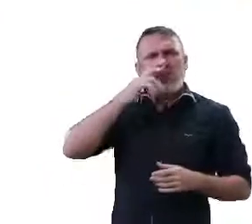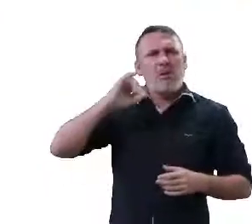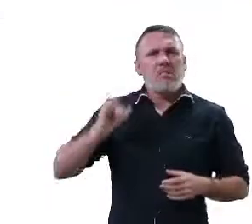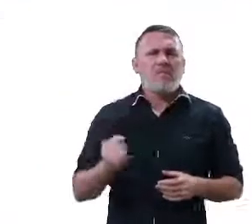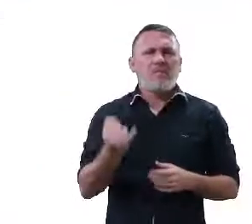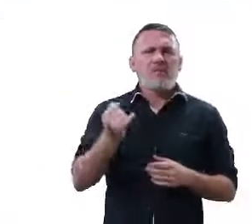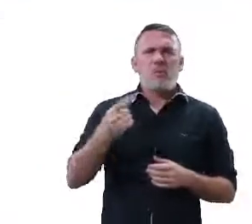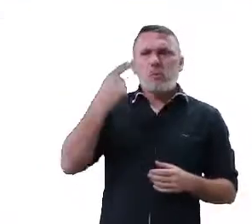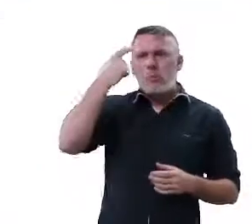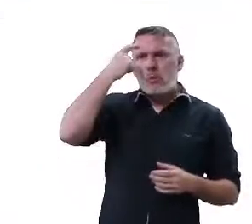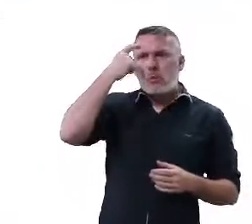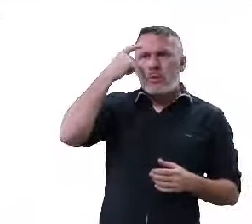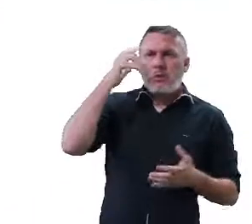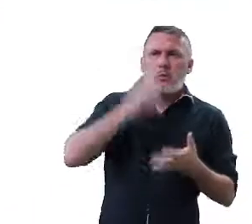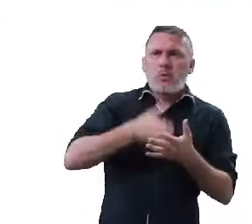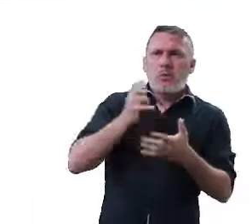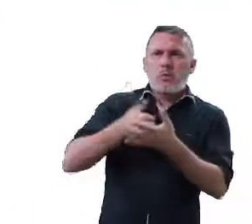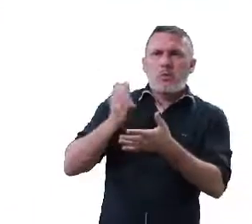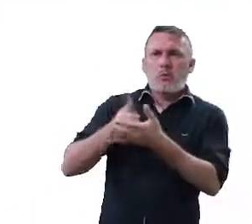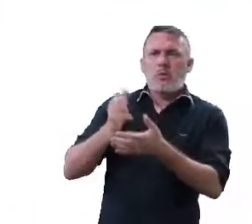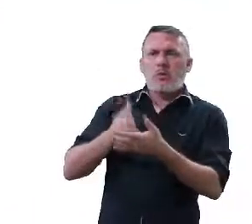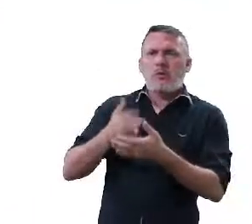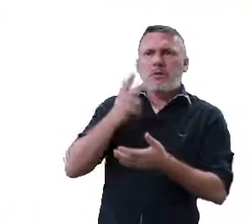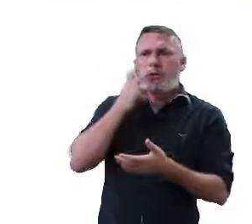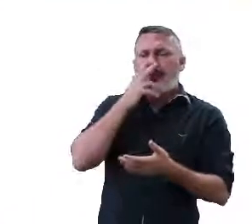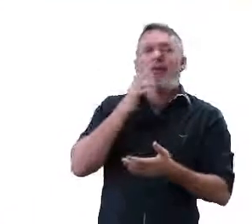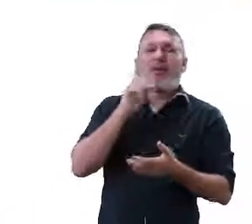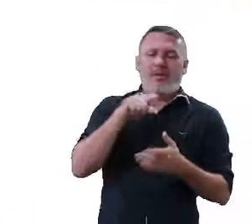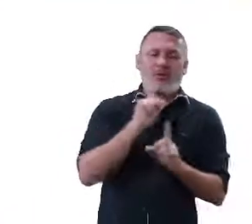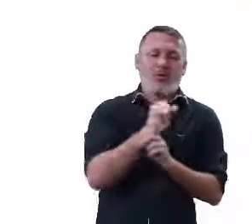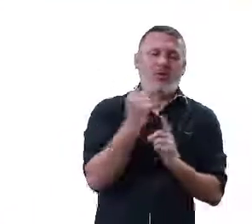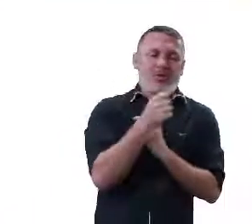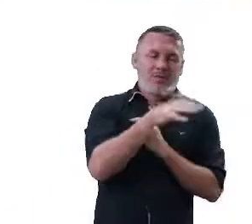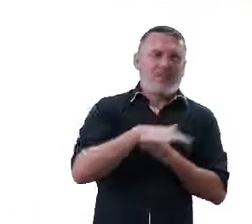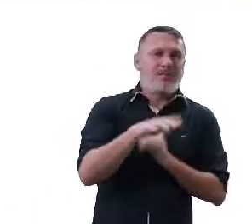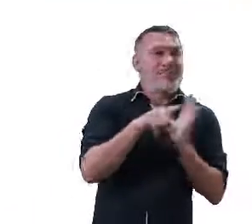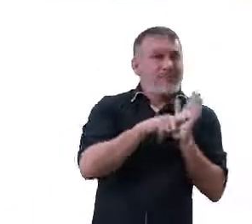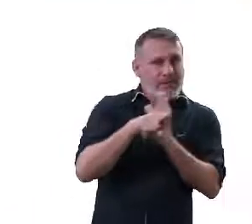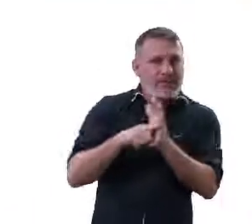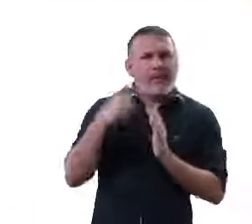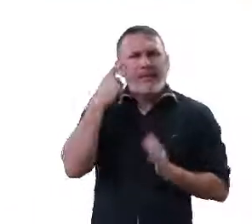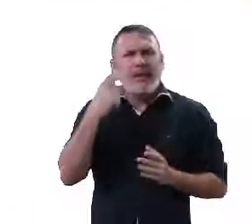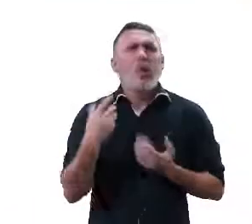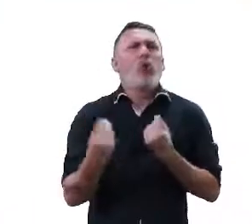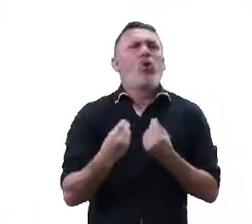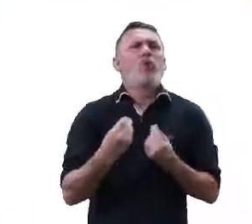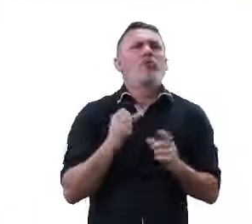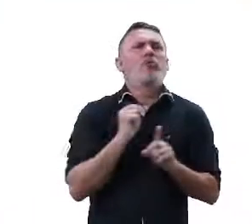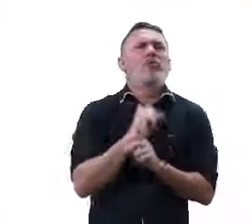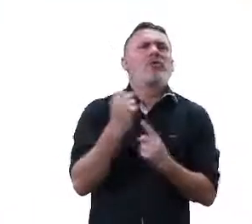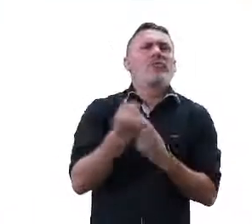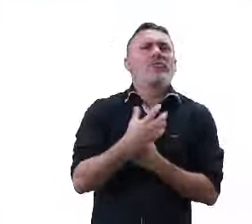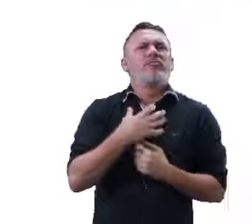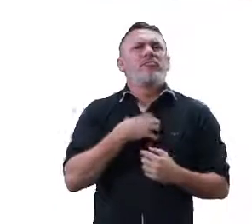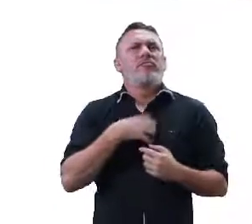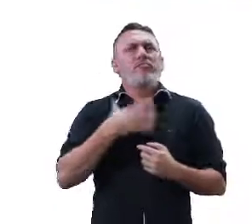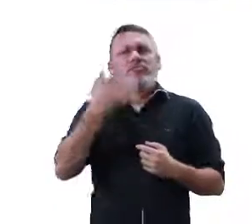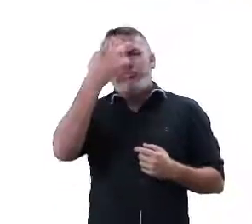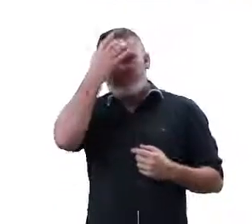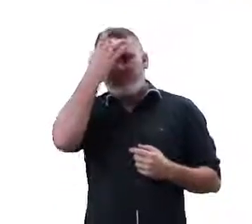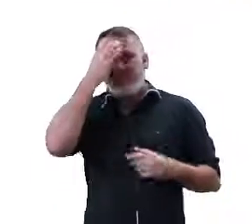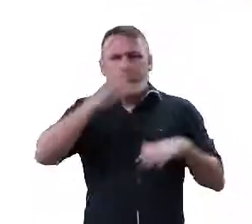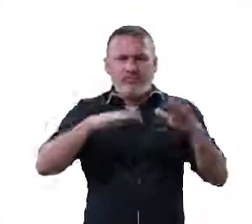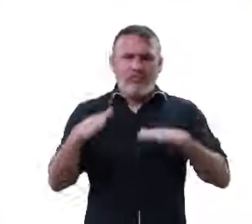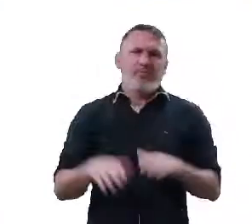esse padrão de comportamento, esse tipo de comportamento, né? E os sociólogos, obviamente, vão se interessar, vão pesquisar pessoas, por exemplo,